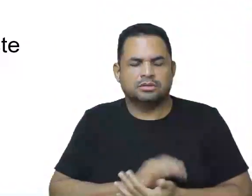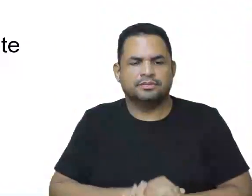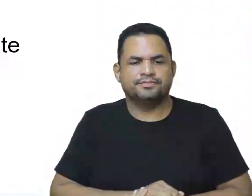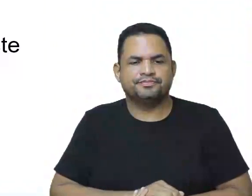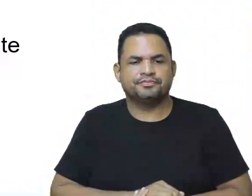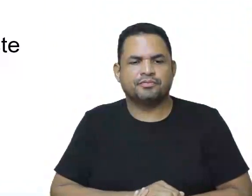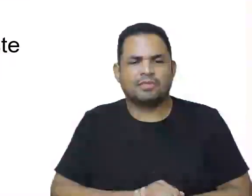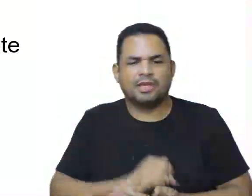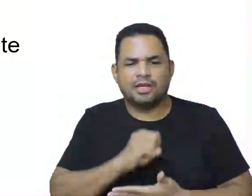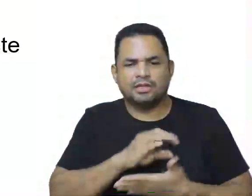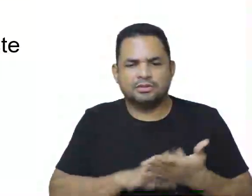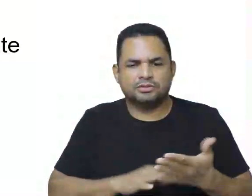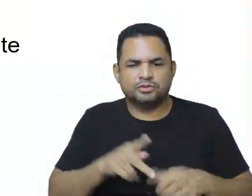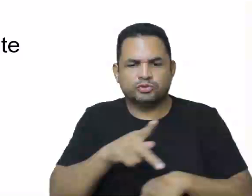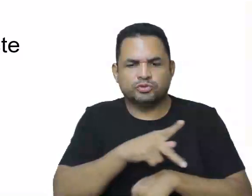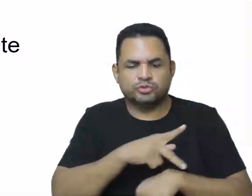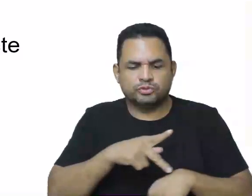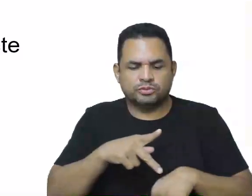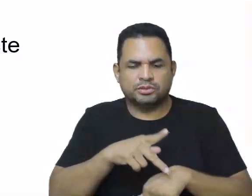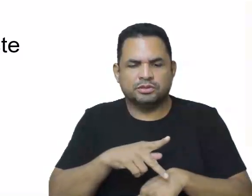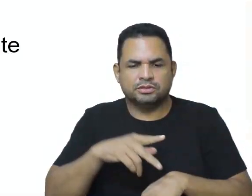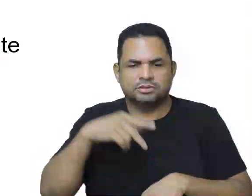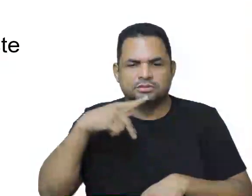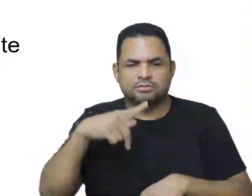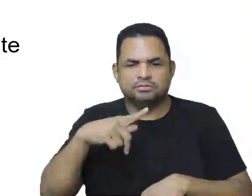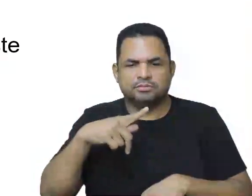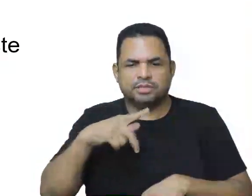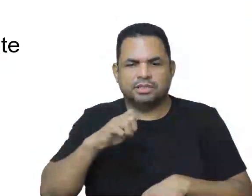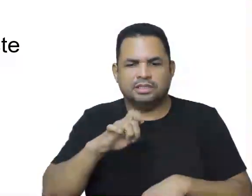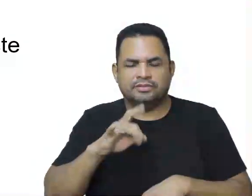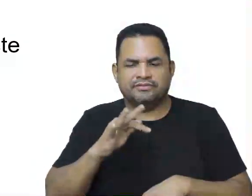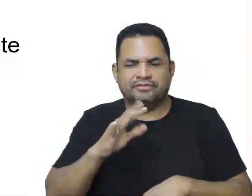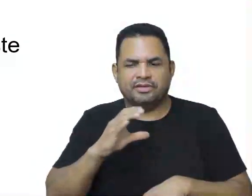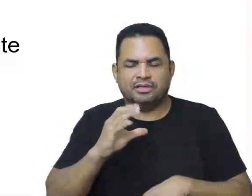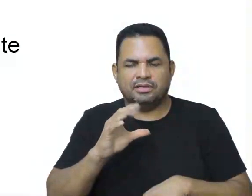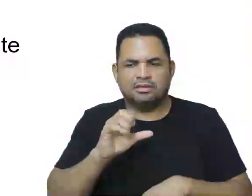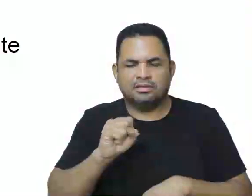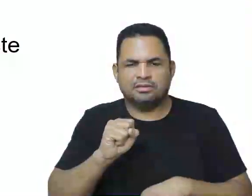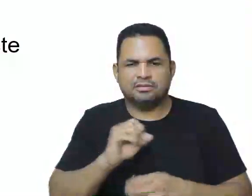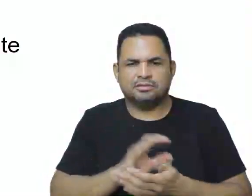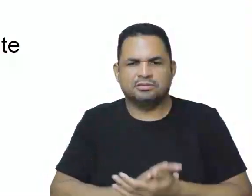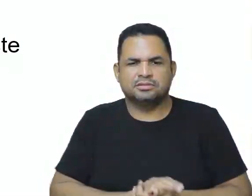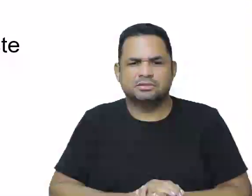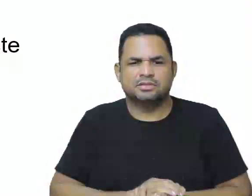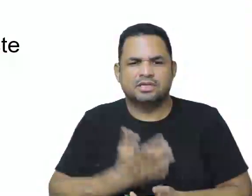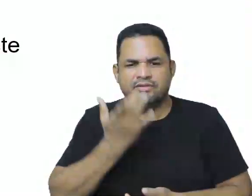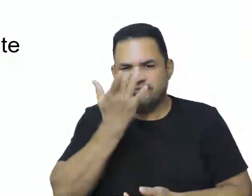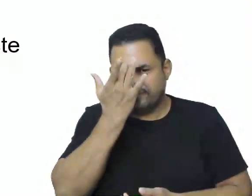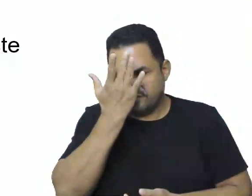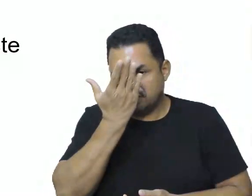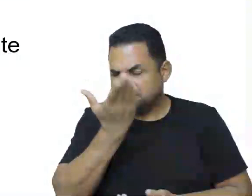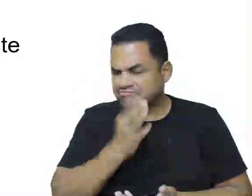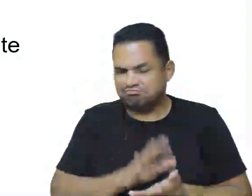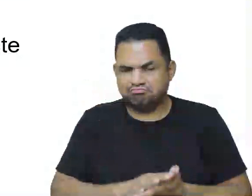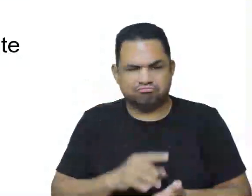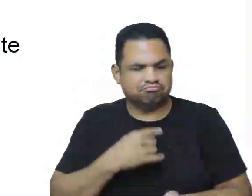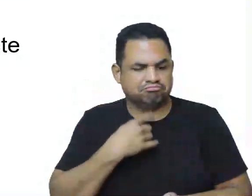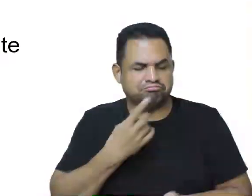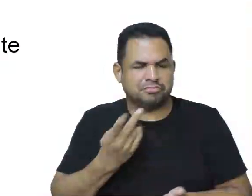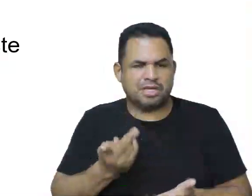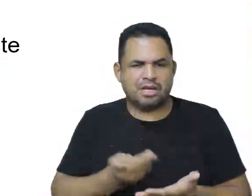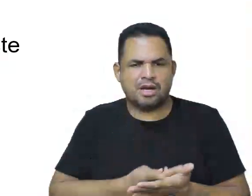periféricos. Essa questão, como a gente fala, é mamão com açúcar, é bem simples, não tem como errar.